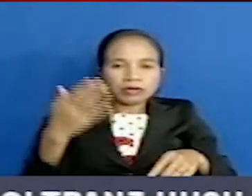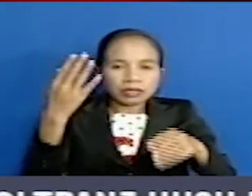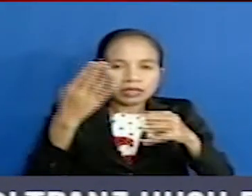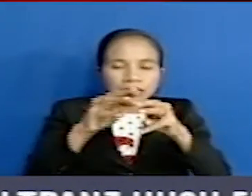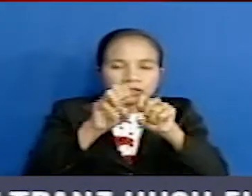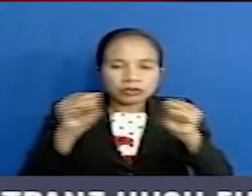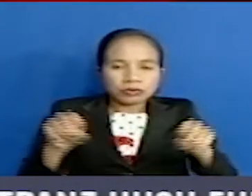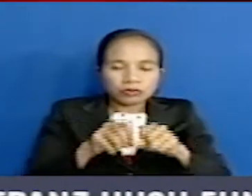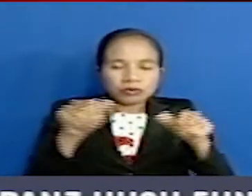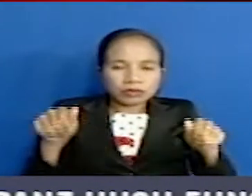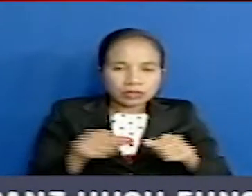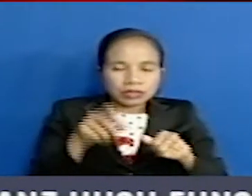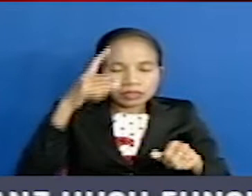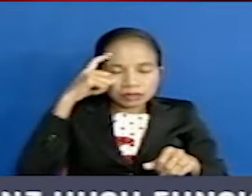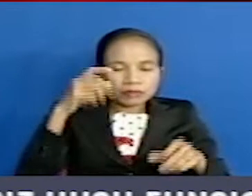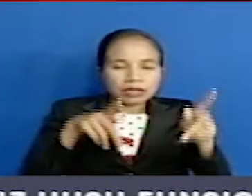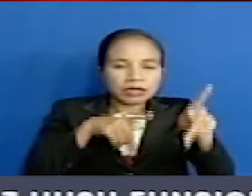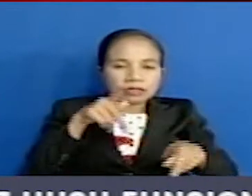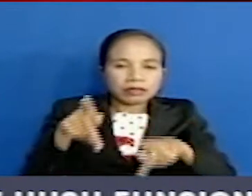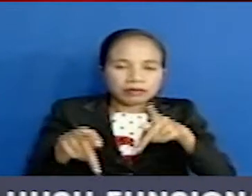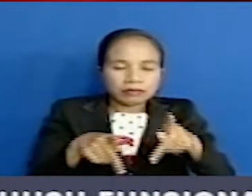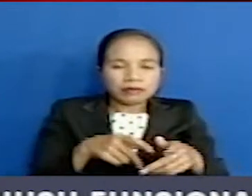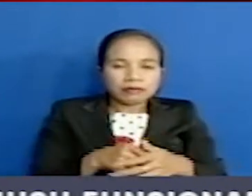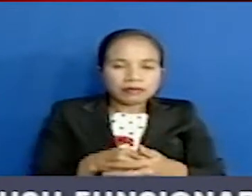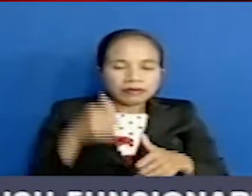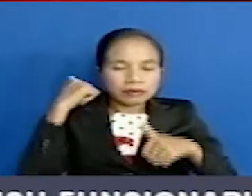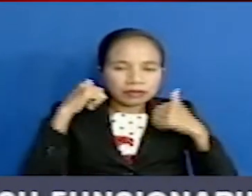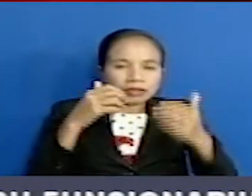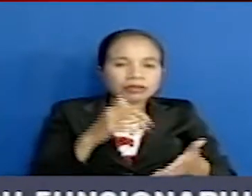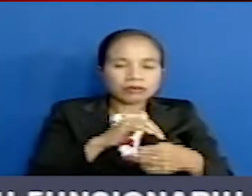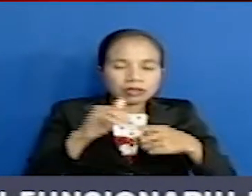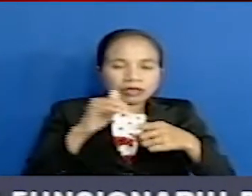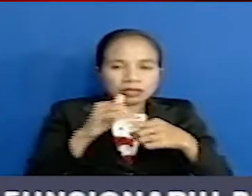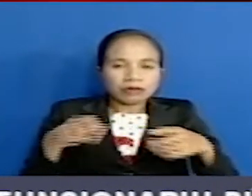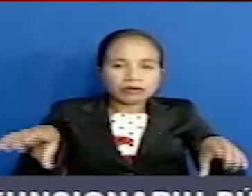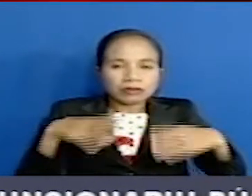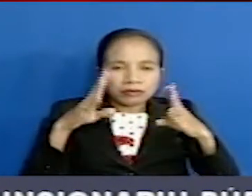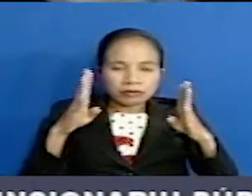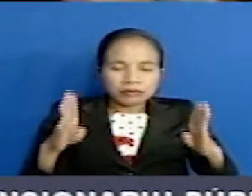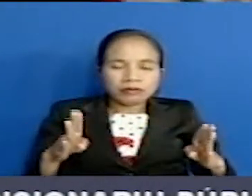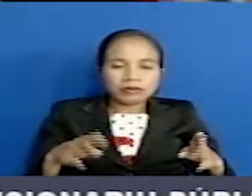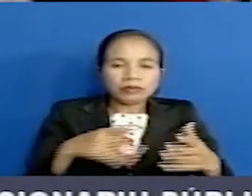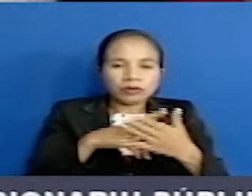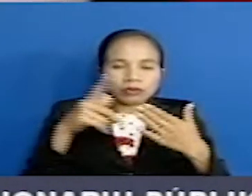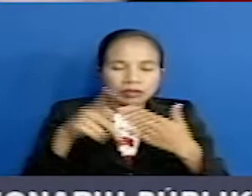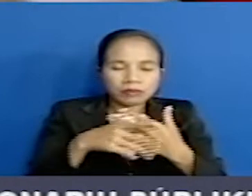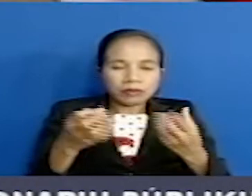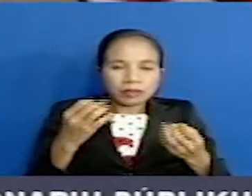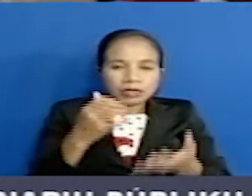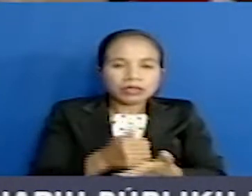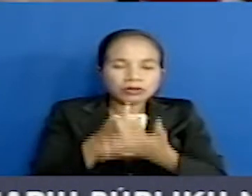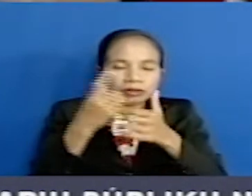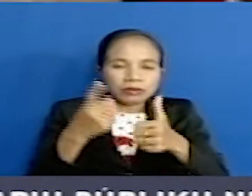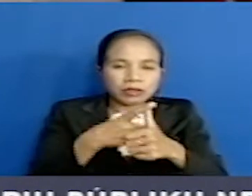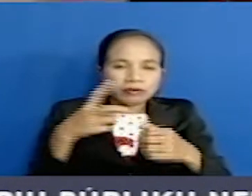base. Tamba atividade ne ato treina voluntário Sira e a programa oi-oin, no especialmente primeiro socorro ba